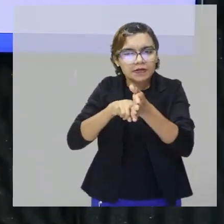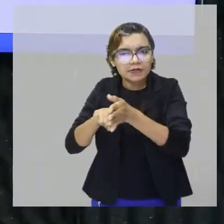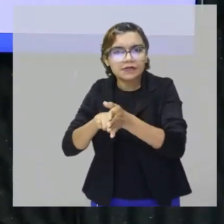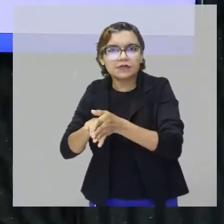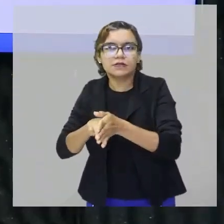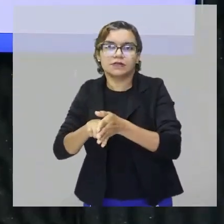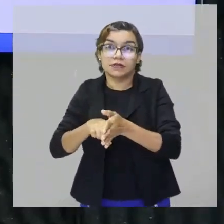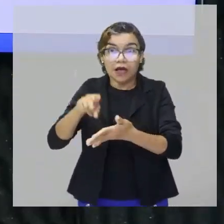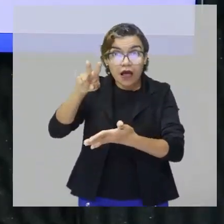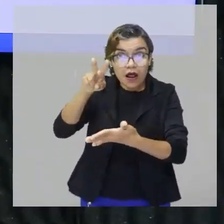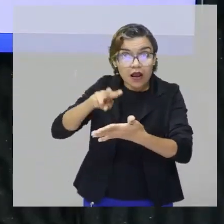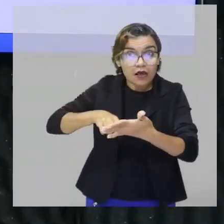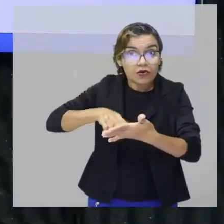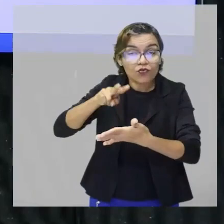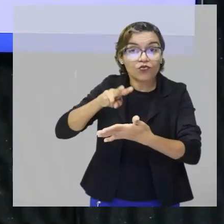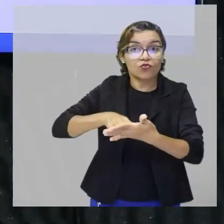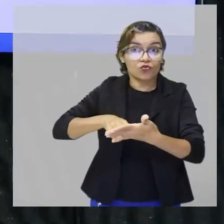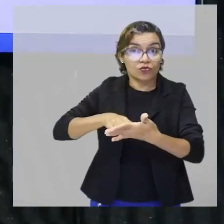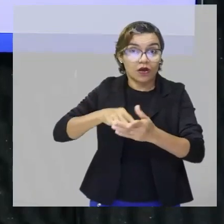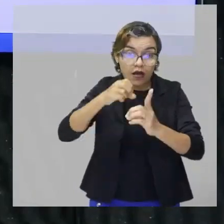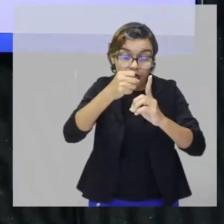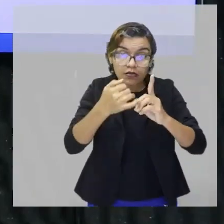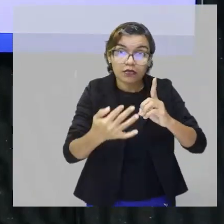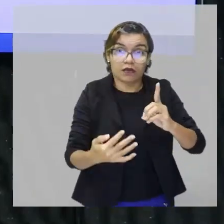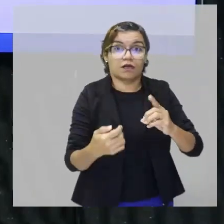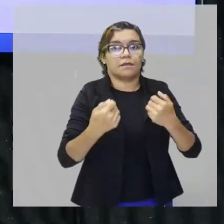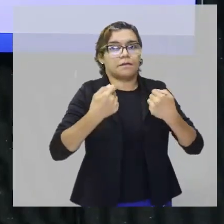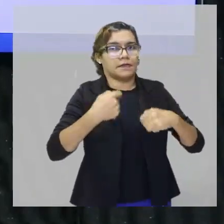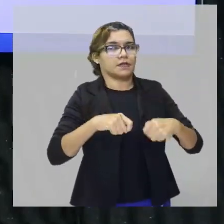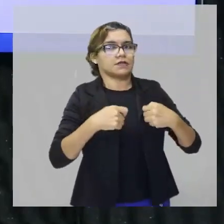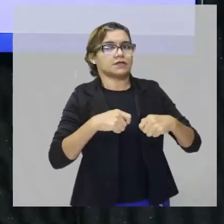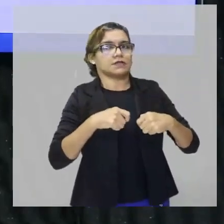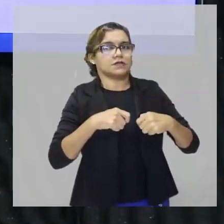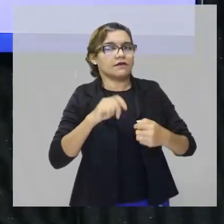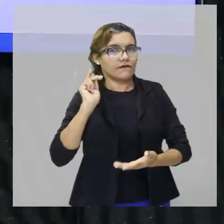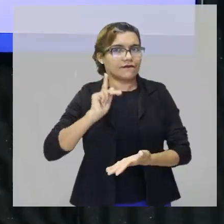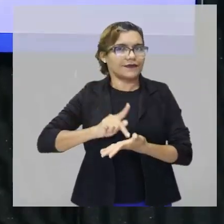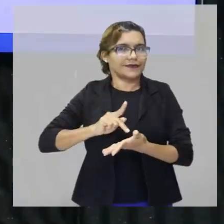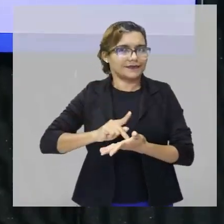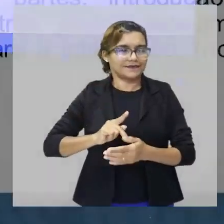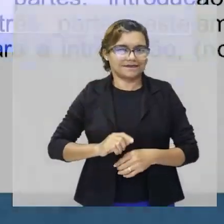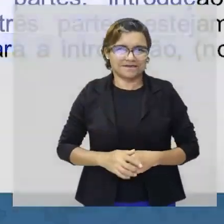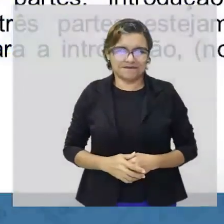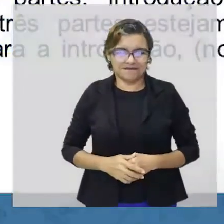ter leitura. Esses dados, eles precisam ser dados reais.